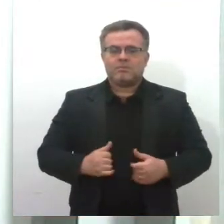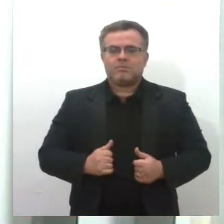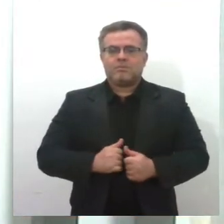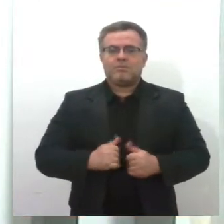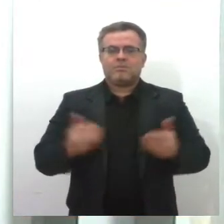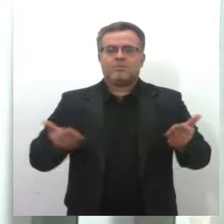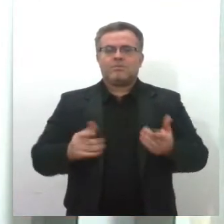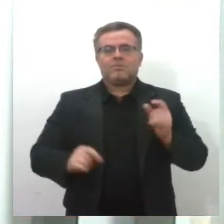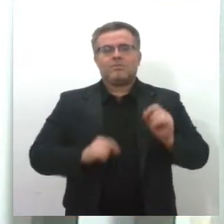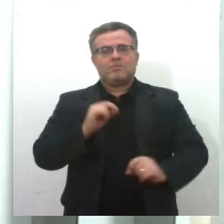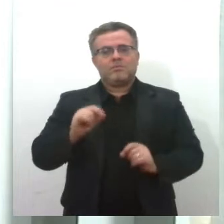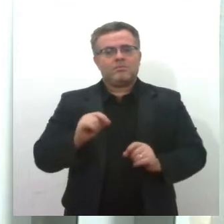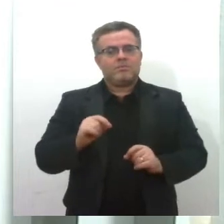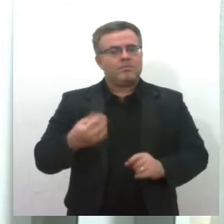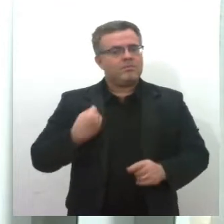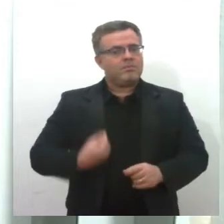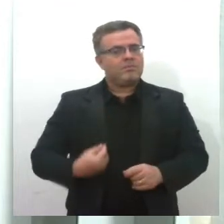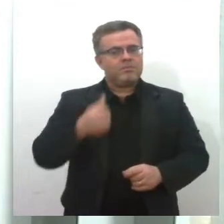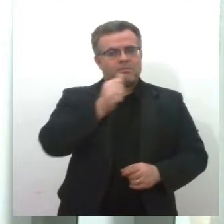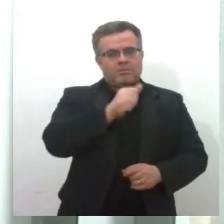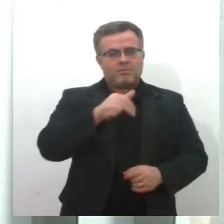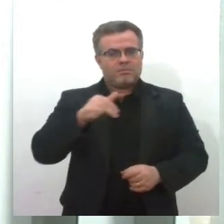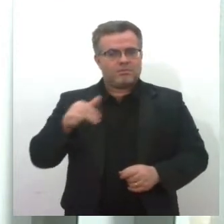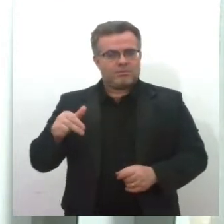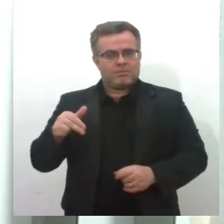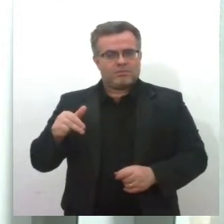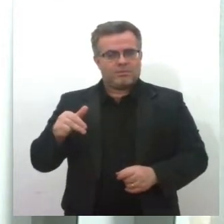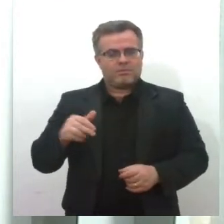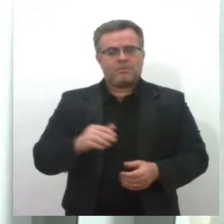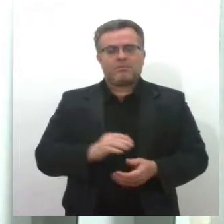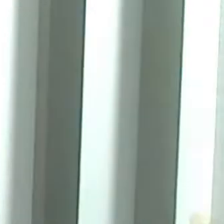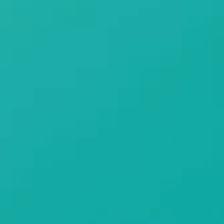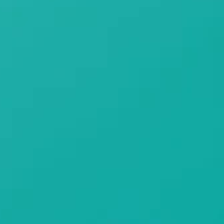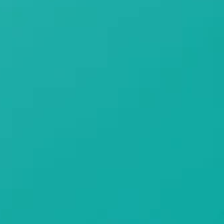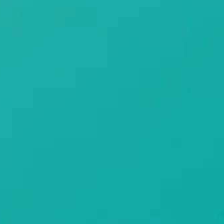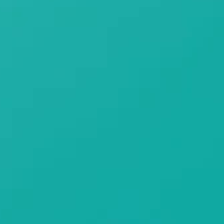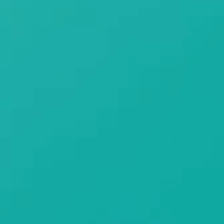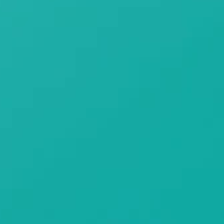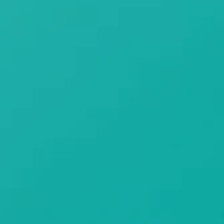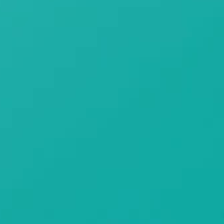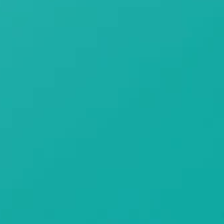Agora chegou a hora da participação da agência de notícias Alese.